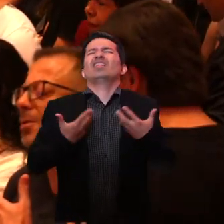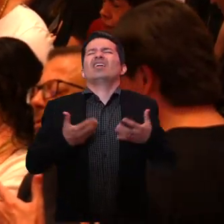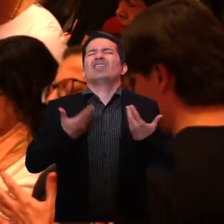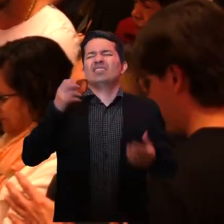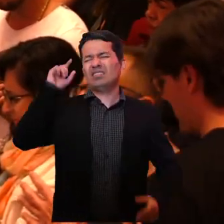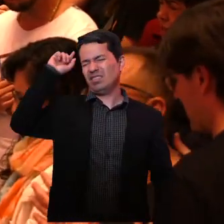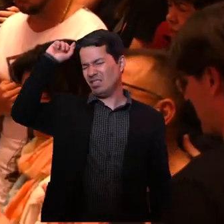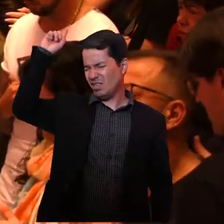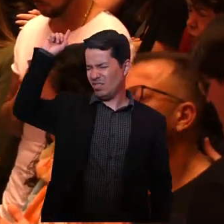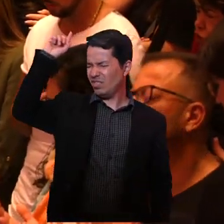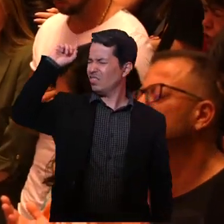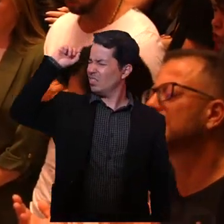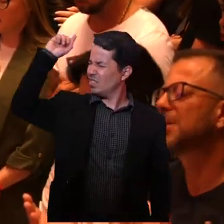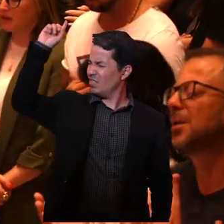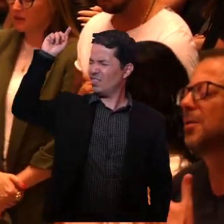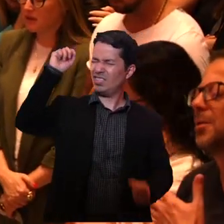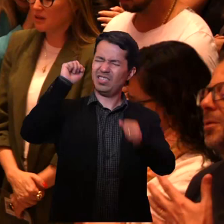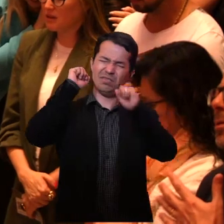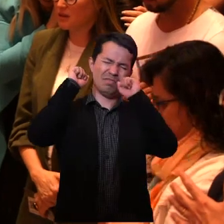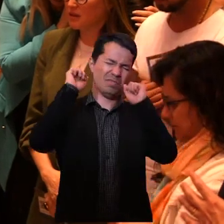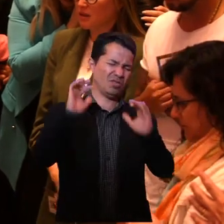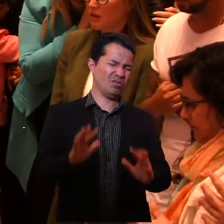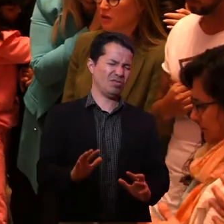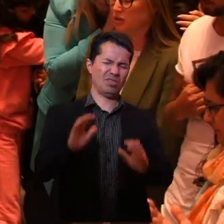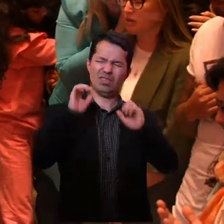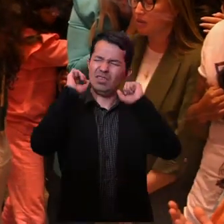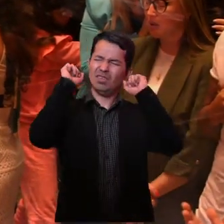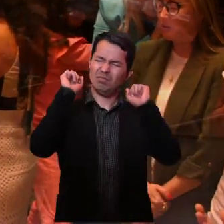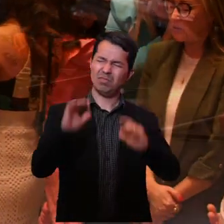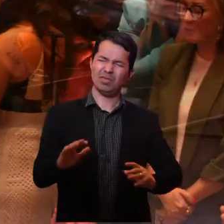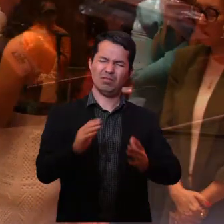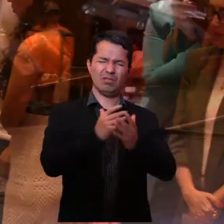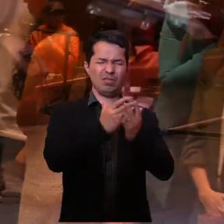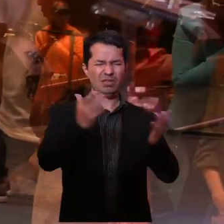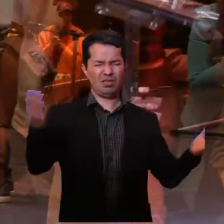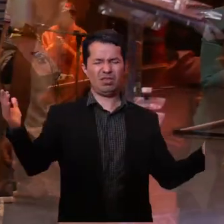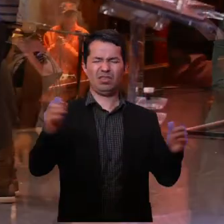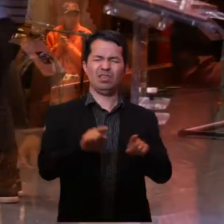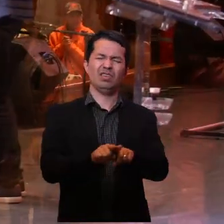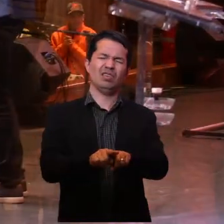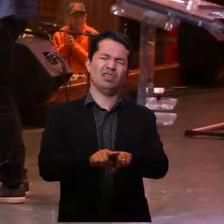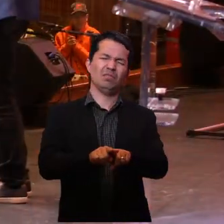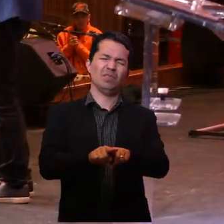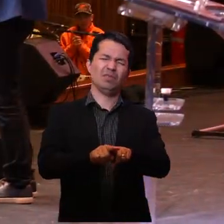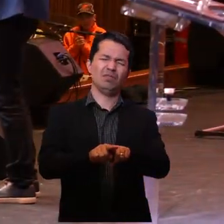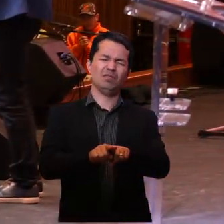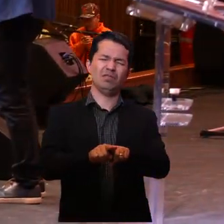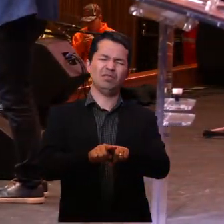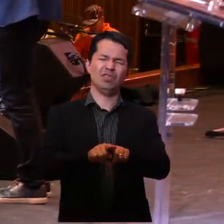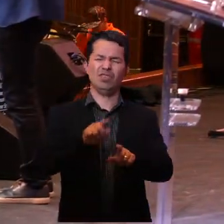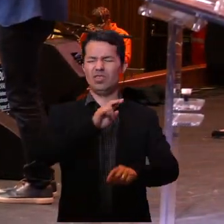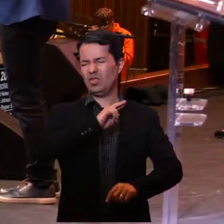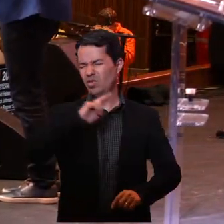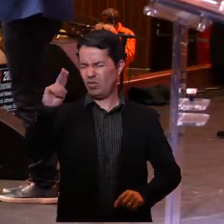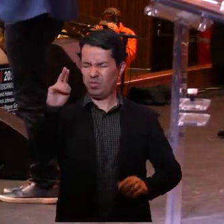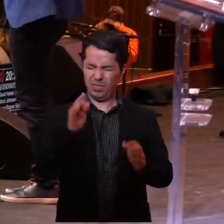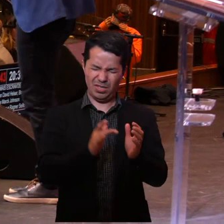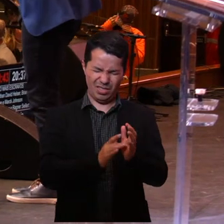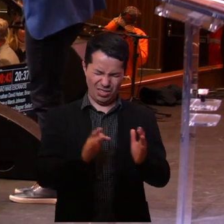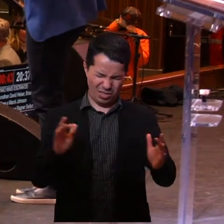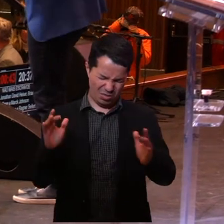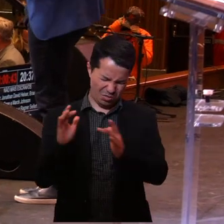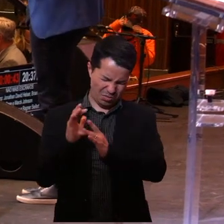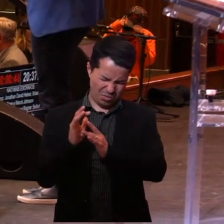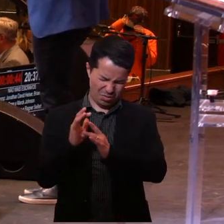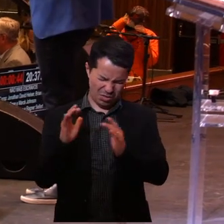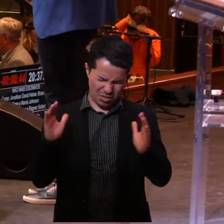Senhor derrame graça e favor sobre a vida dos meus irmãos, é no nome de Jesus que nós